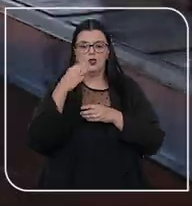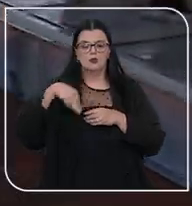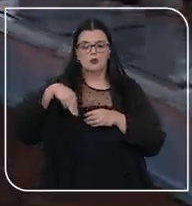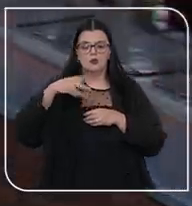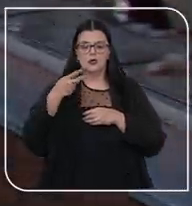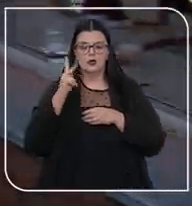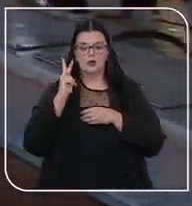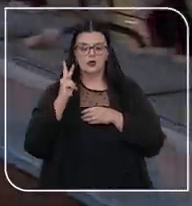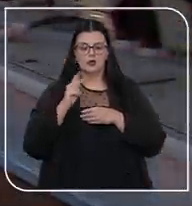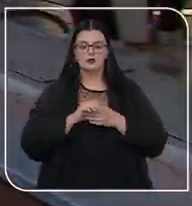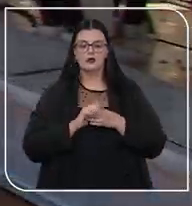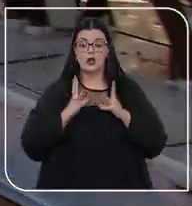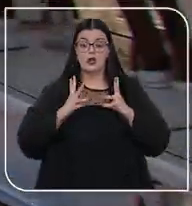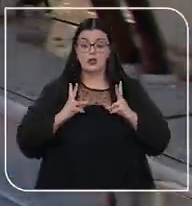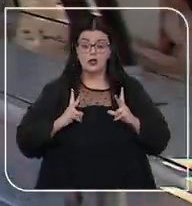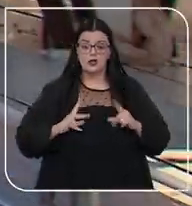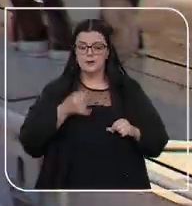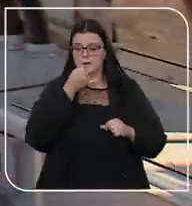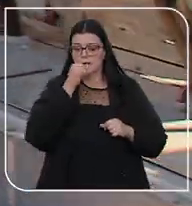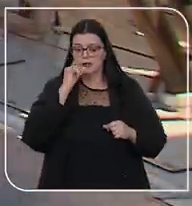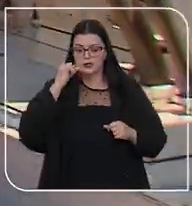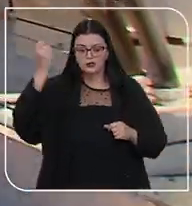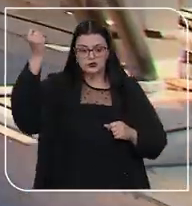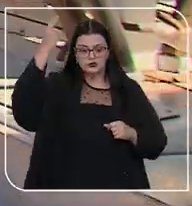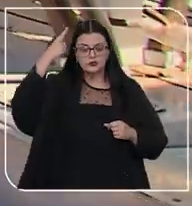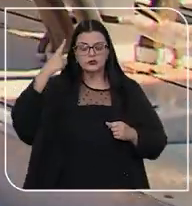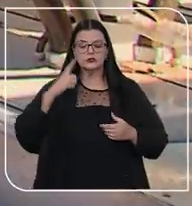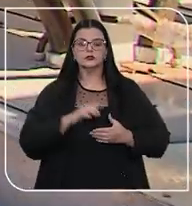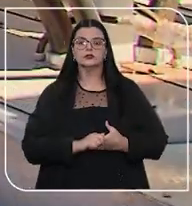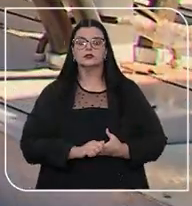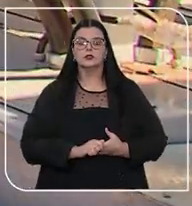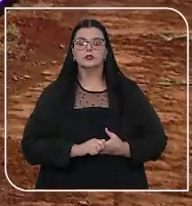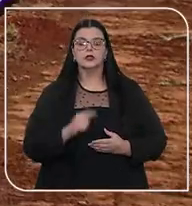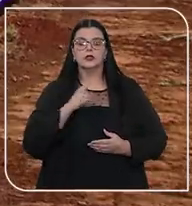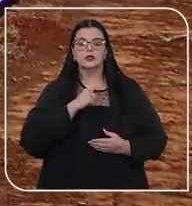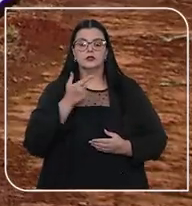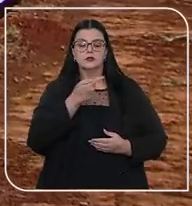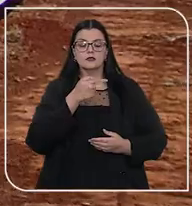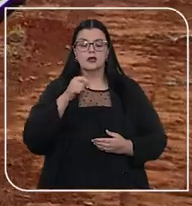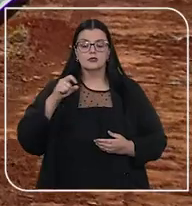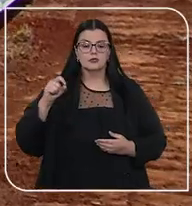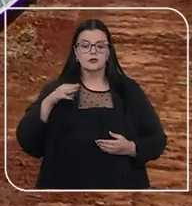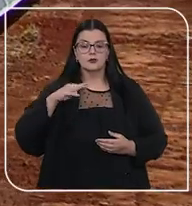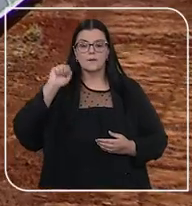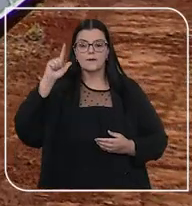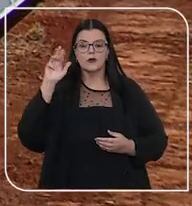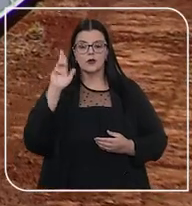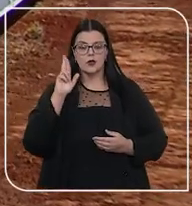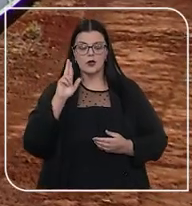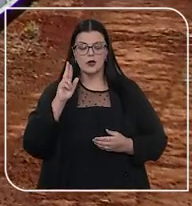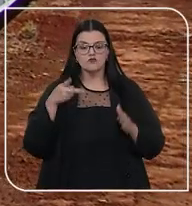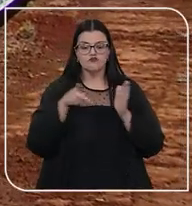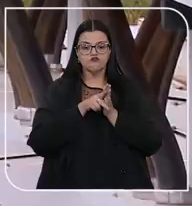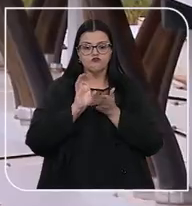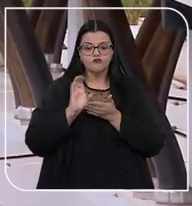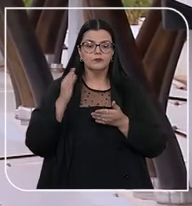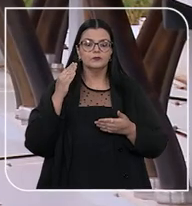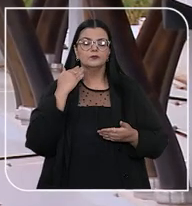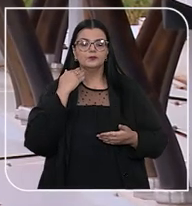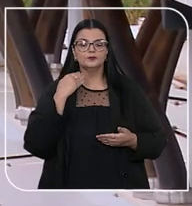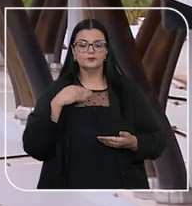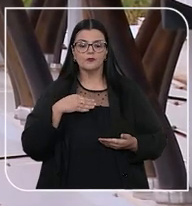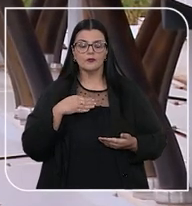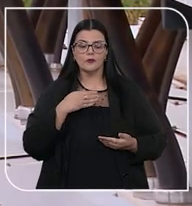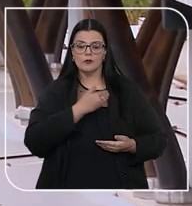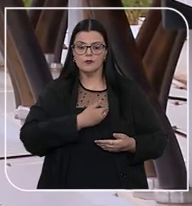megawatts por hora de energia limpa, o que representou uma economia de aproximadamente R$ 700 mil para os cofres públicos. O uso